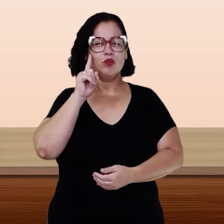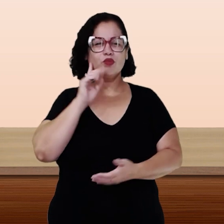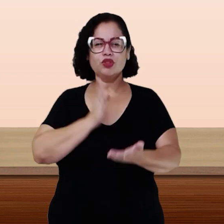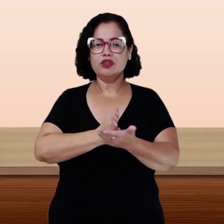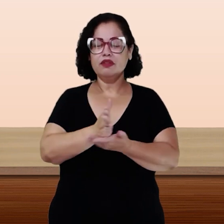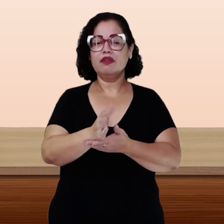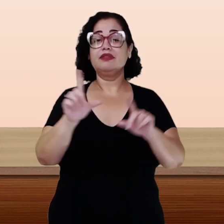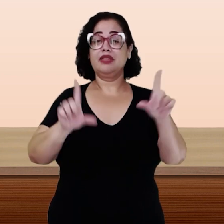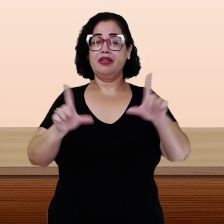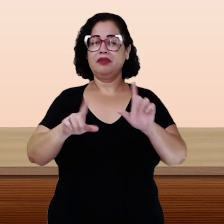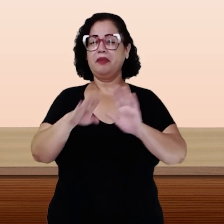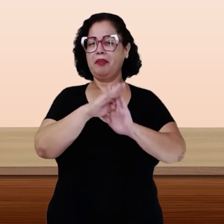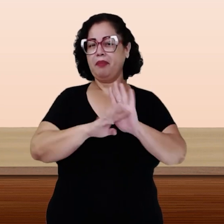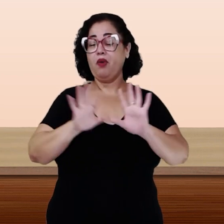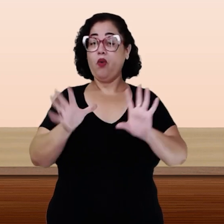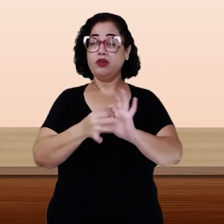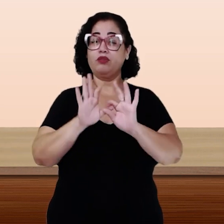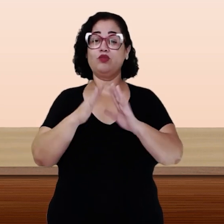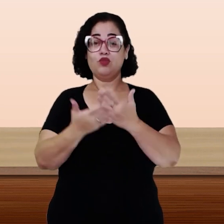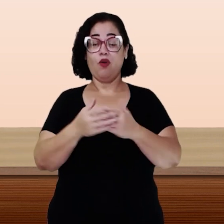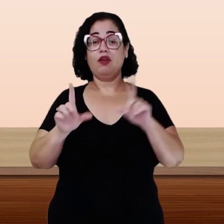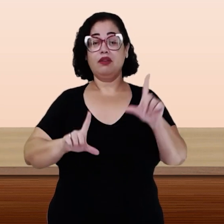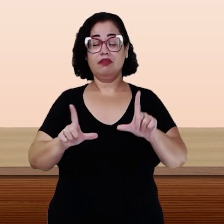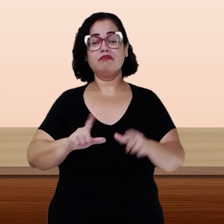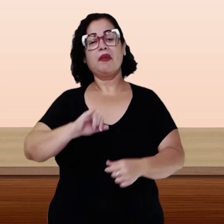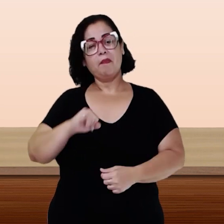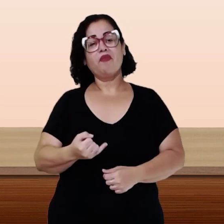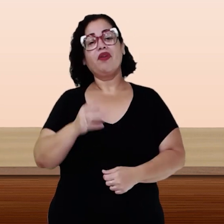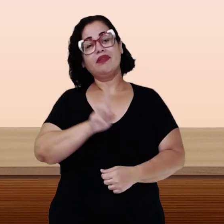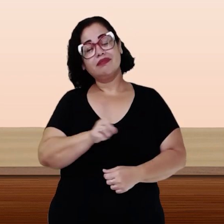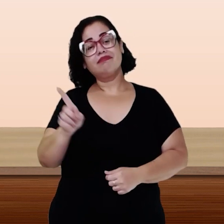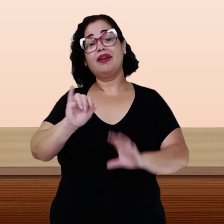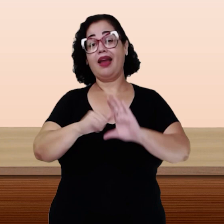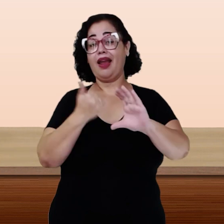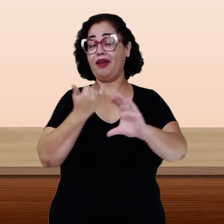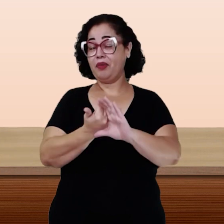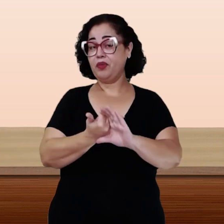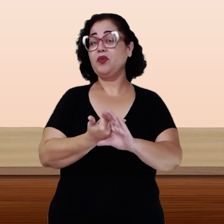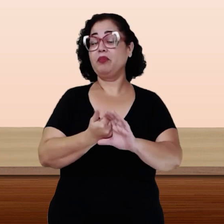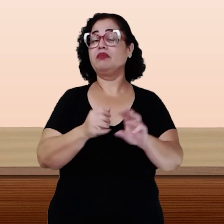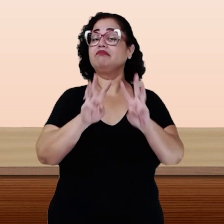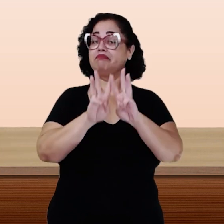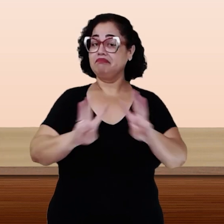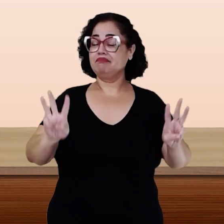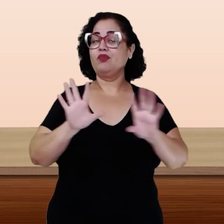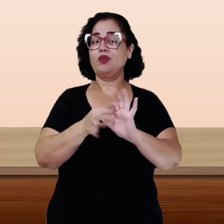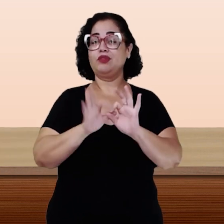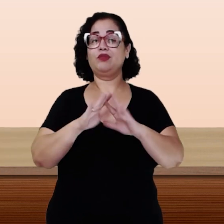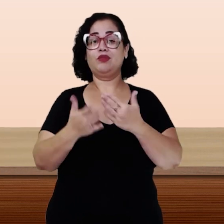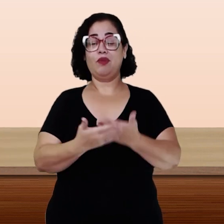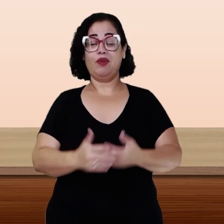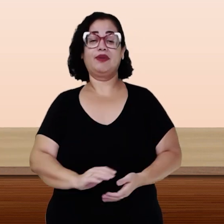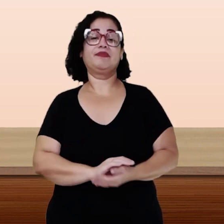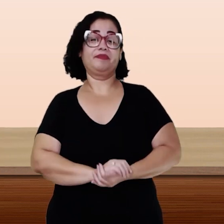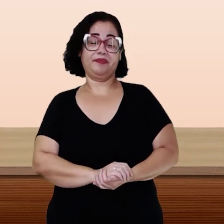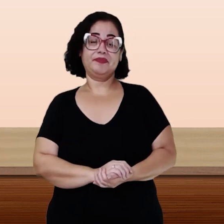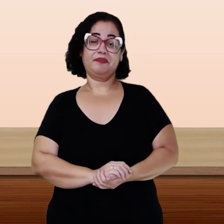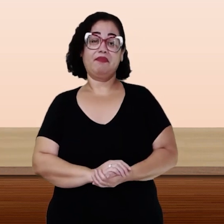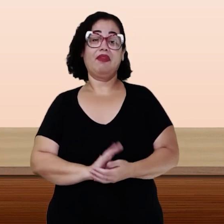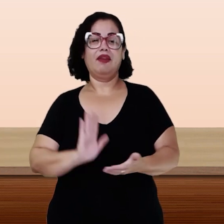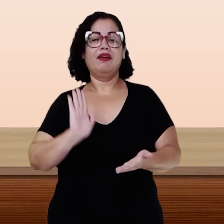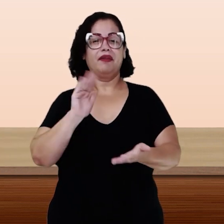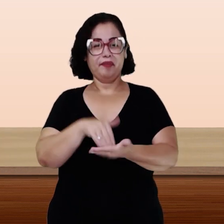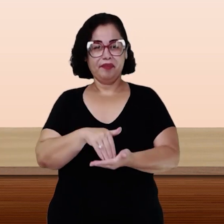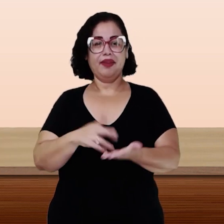essas aulas e toda a programação do Conexão Escola na TV, pode também acessar pelo nosso canal no YouTube e no portal Conexão Escola. E